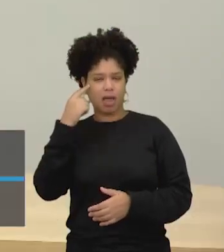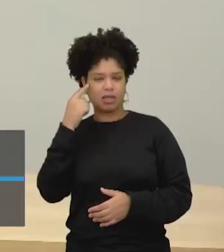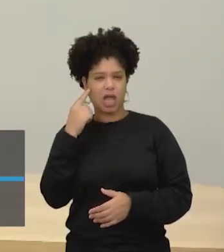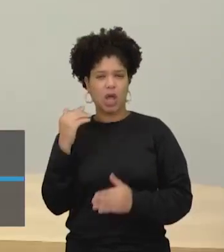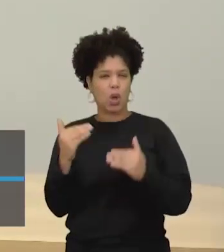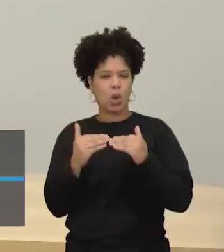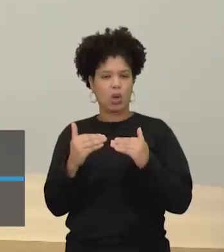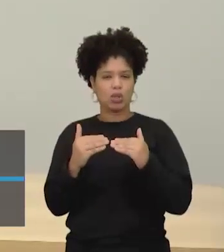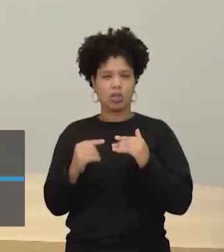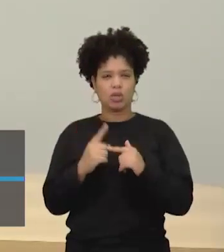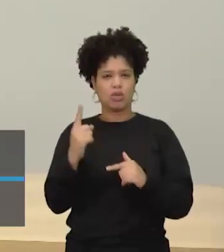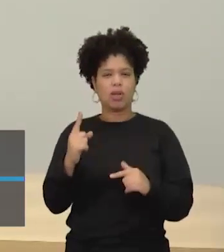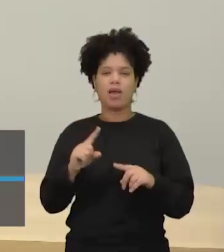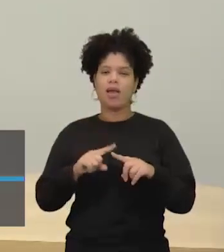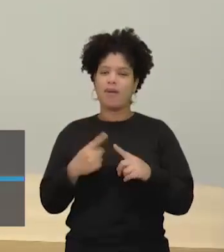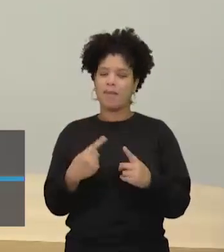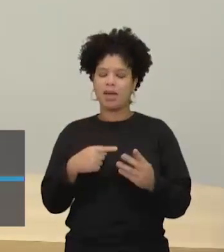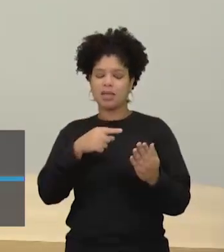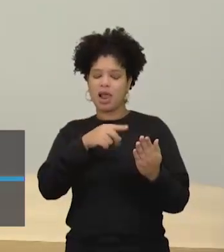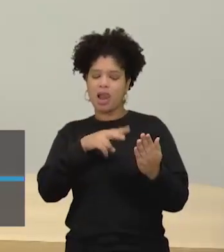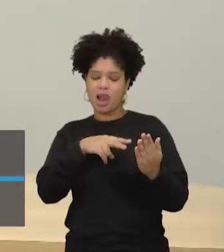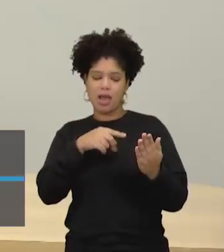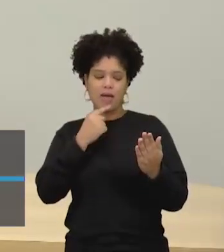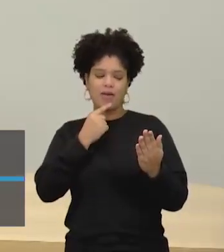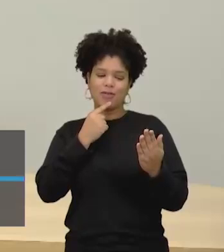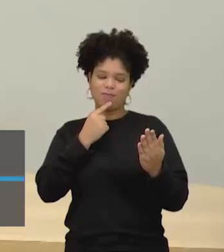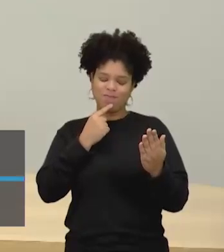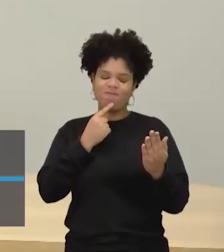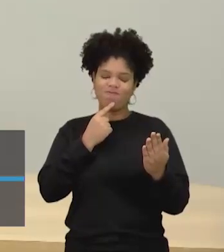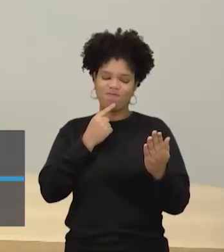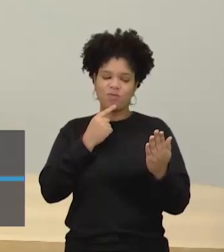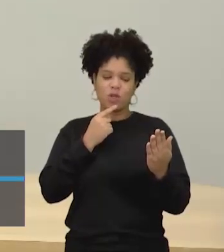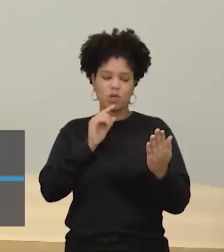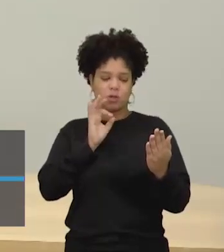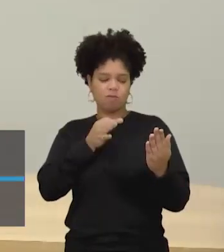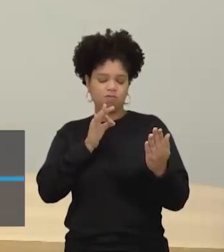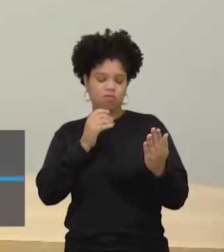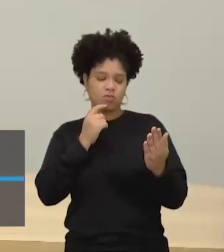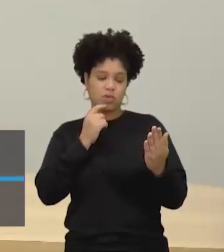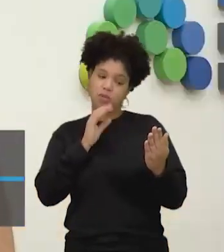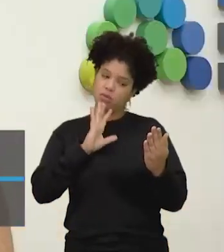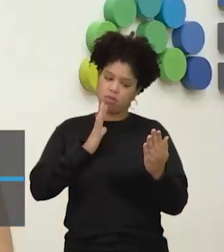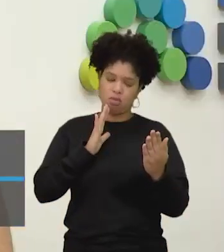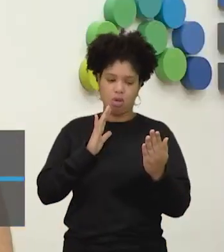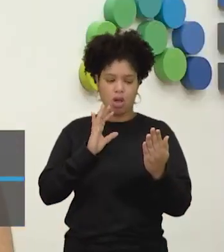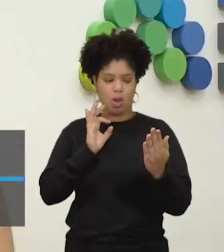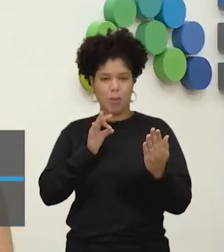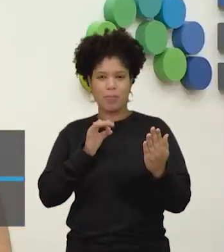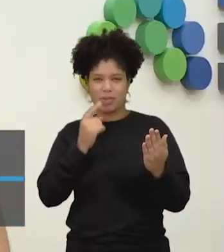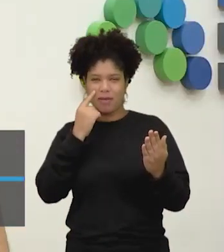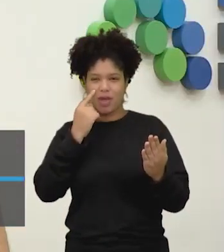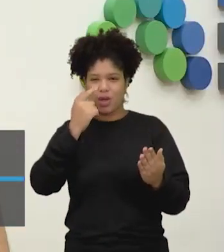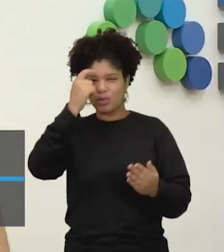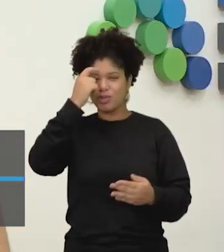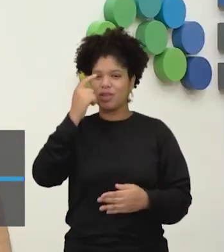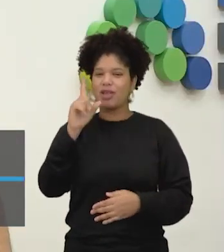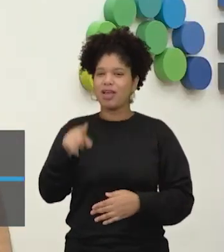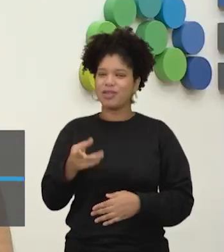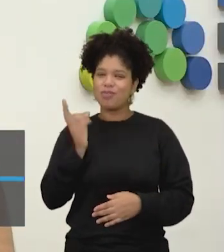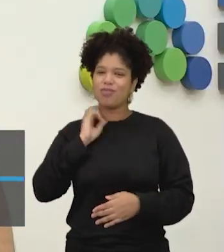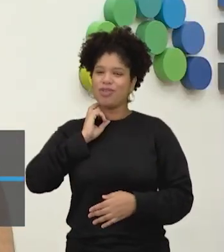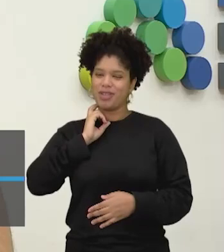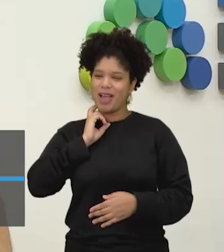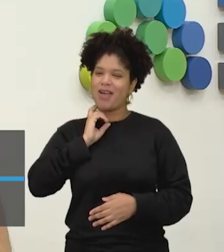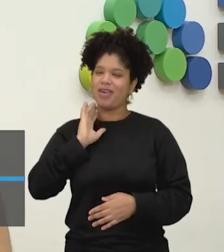algum momento a gente se assemelha. Em algum momento você Nossa. tem que ser fera. Em algum momento você acaba sendo... A consciência humana... O morcego já falou comigo